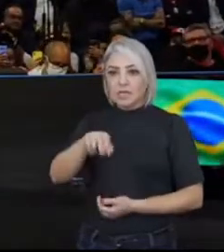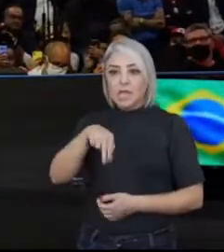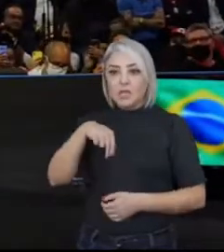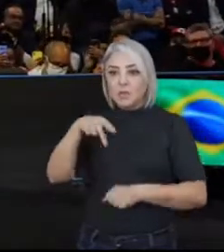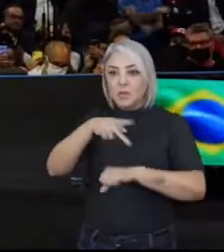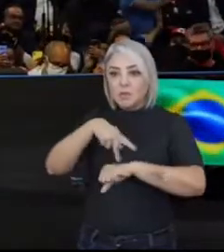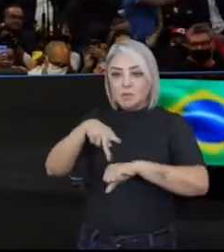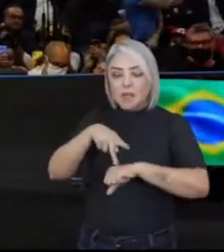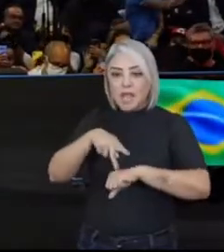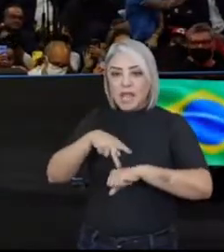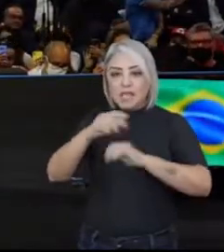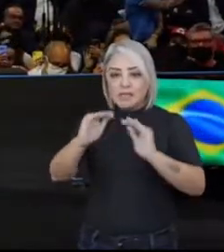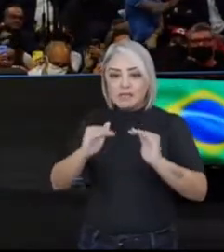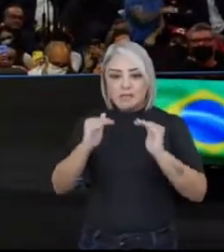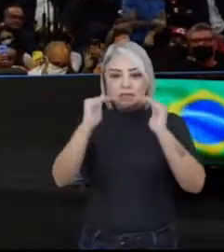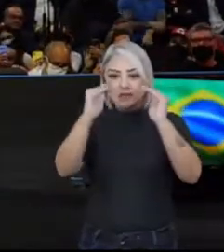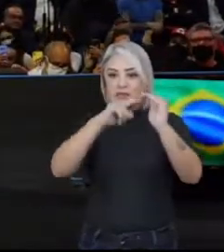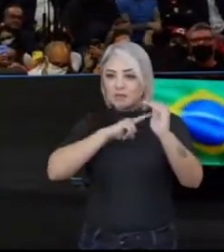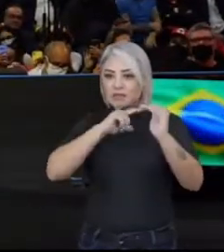soberano